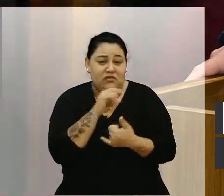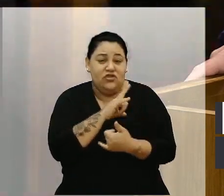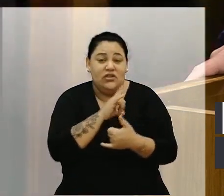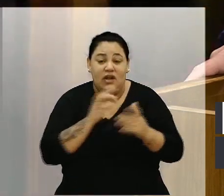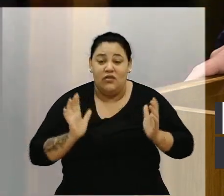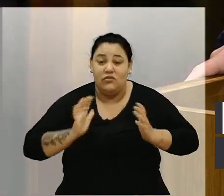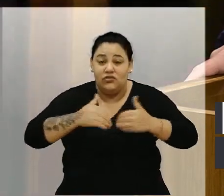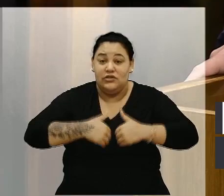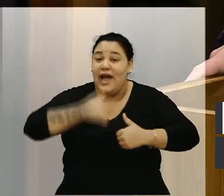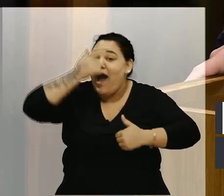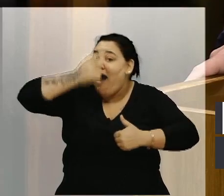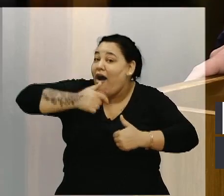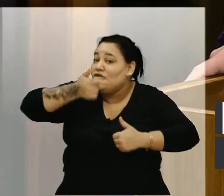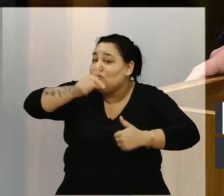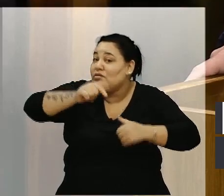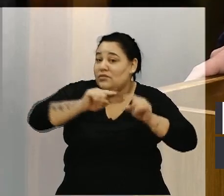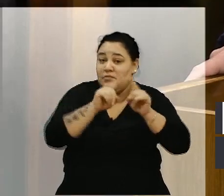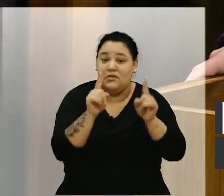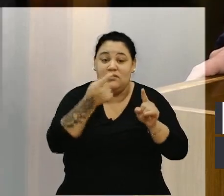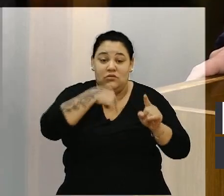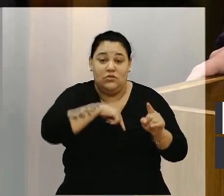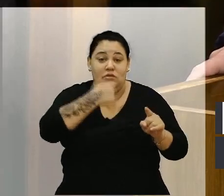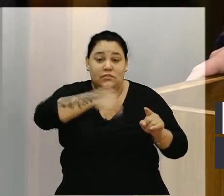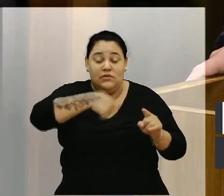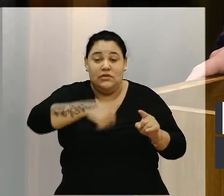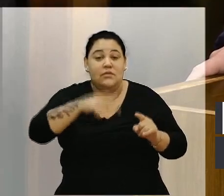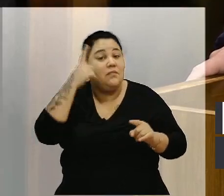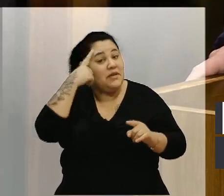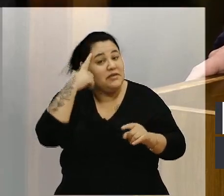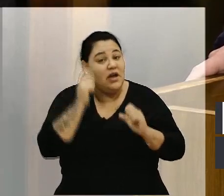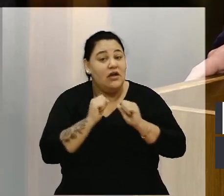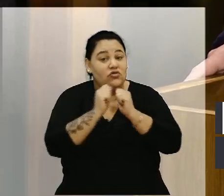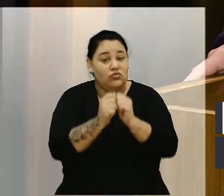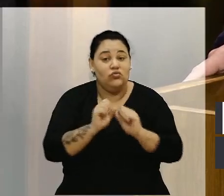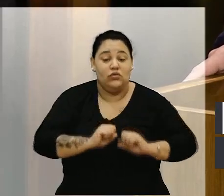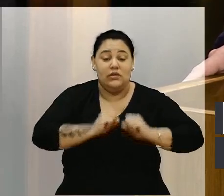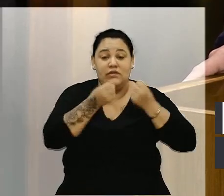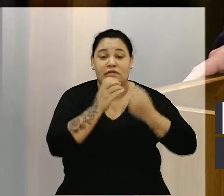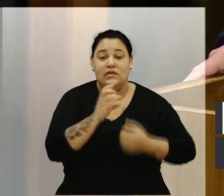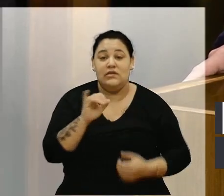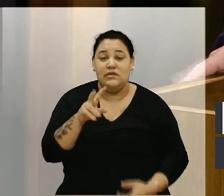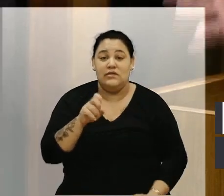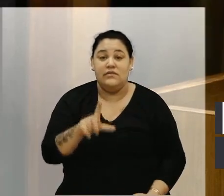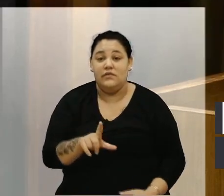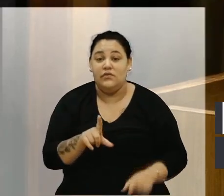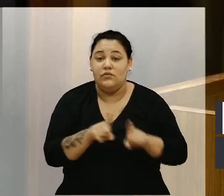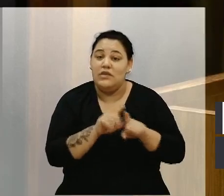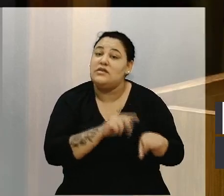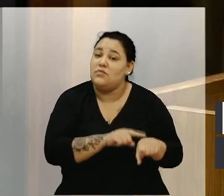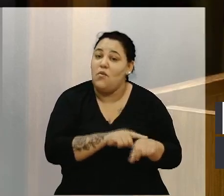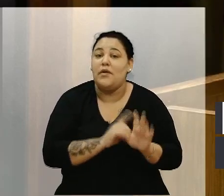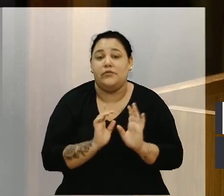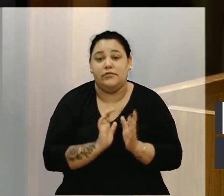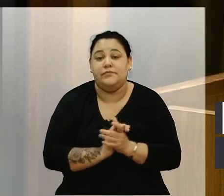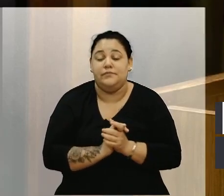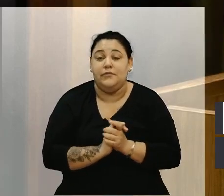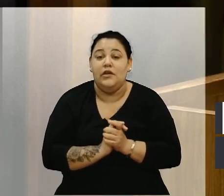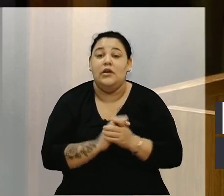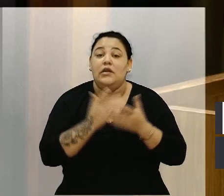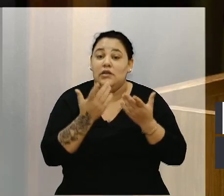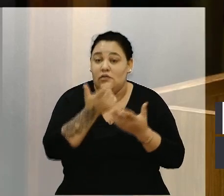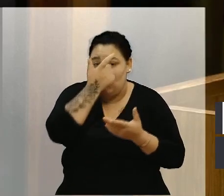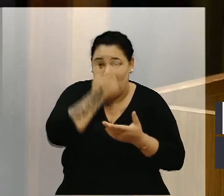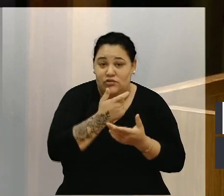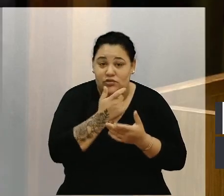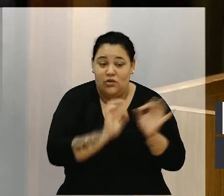para a gente pensar também, né? Junto com a Defesa Civil e nesses momentos. Então, acho que é um projeto